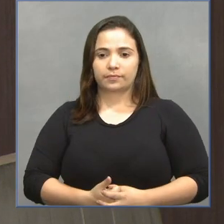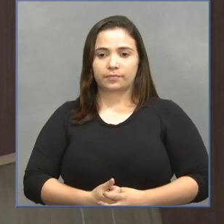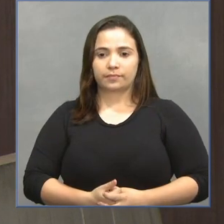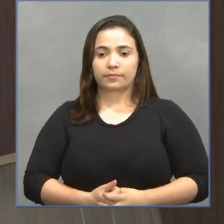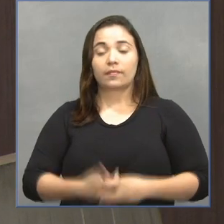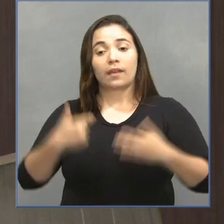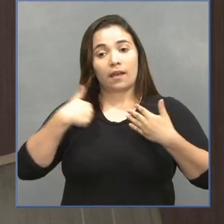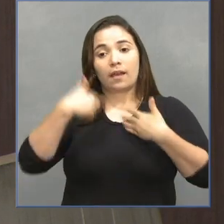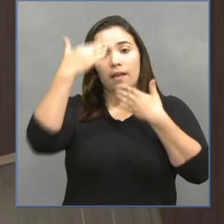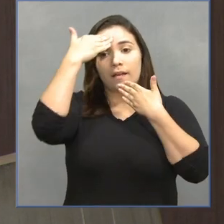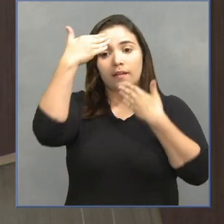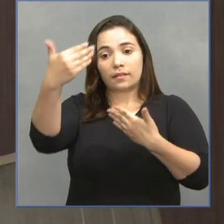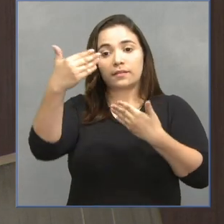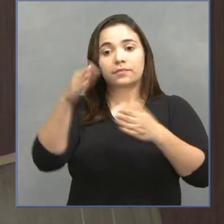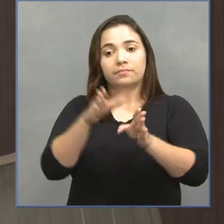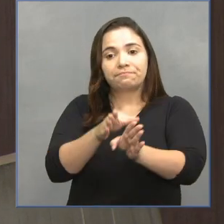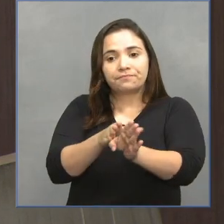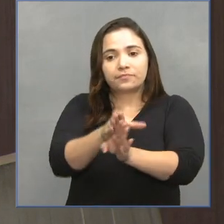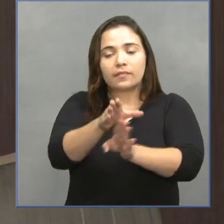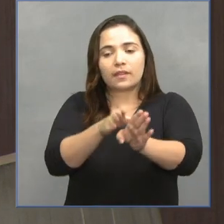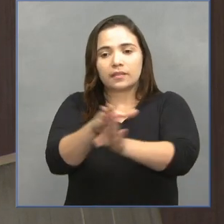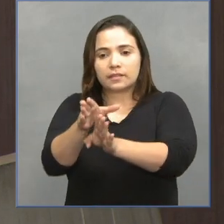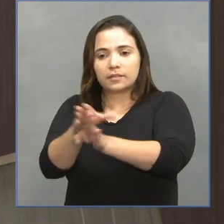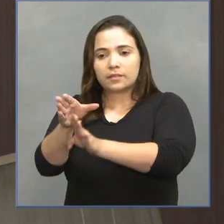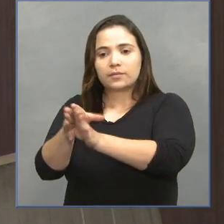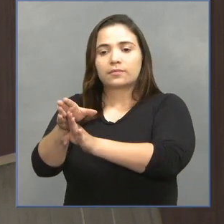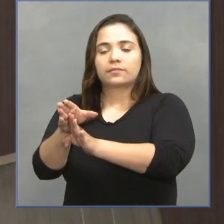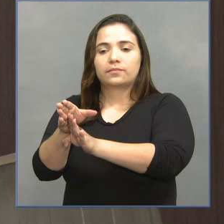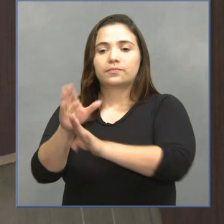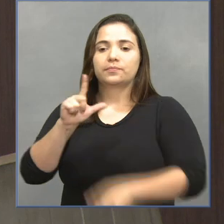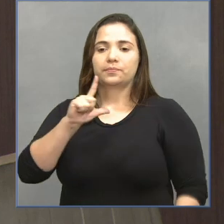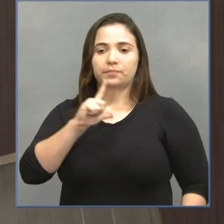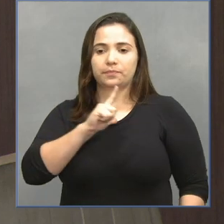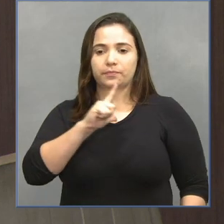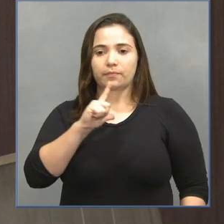agradeço a nossa assessoria, que tão